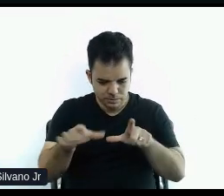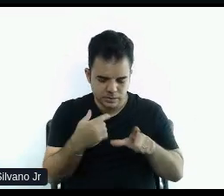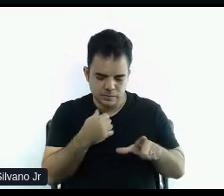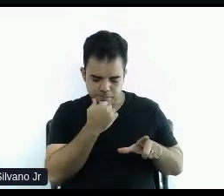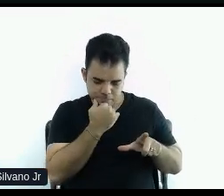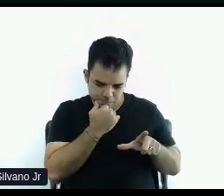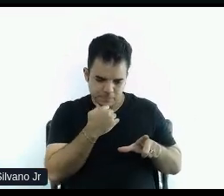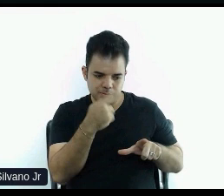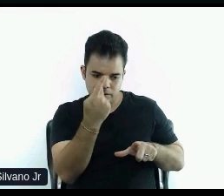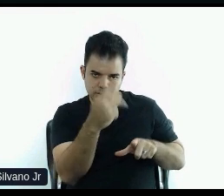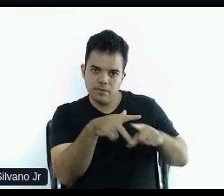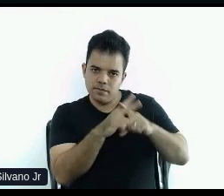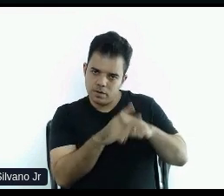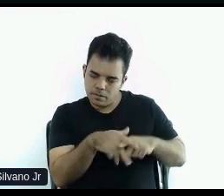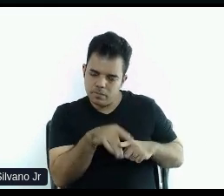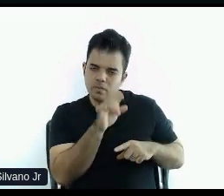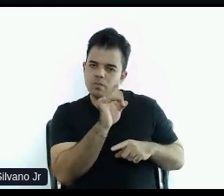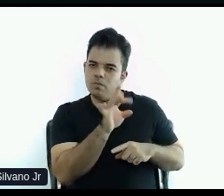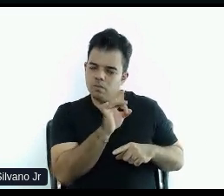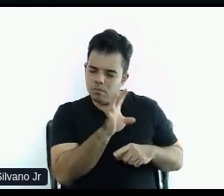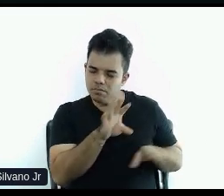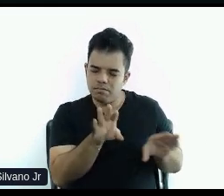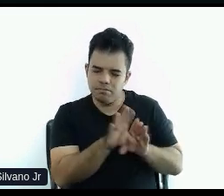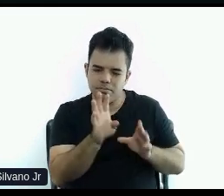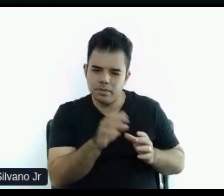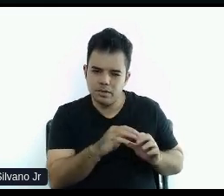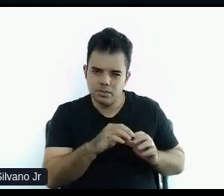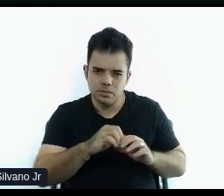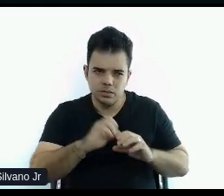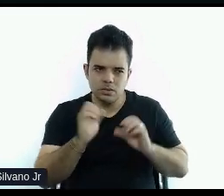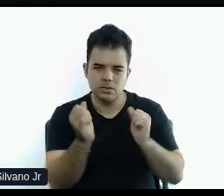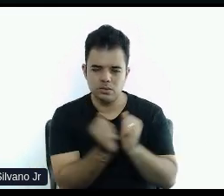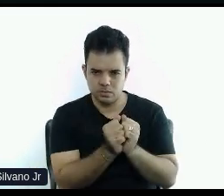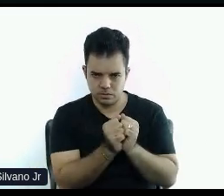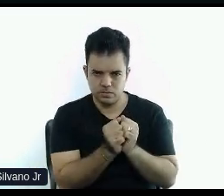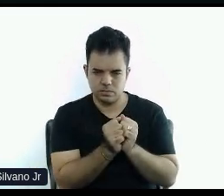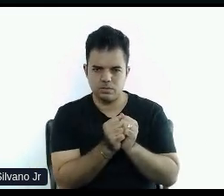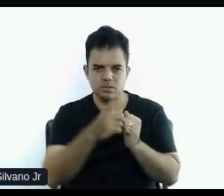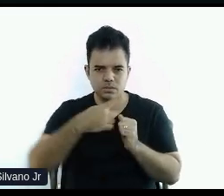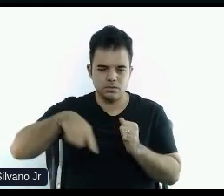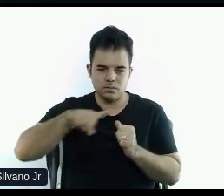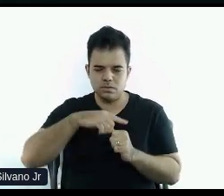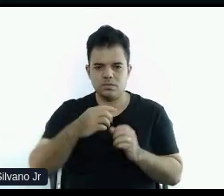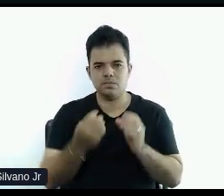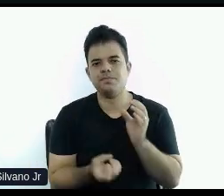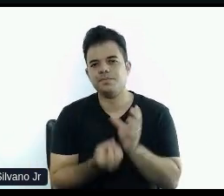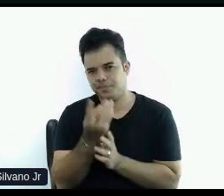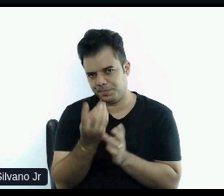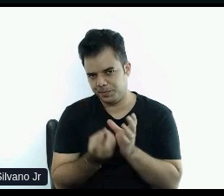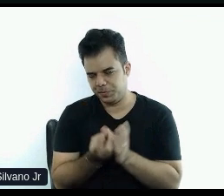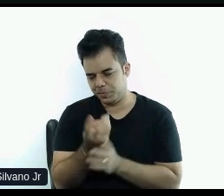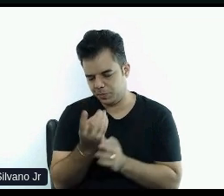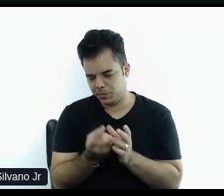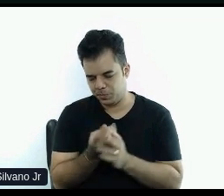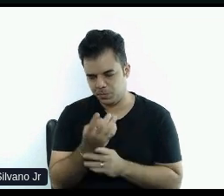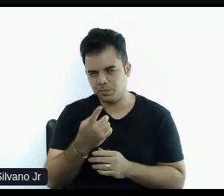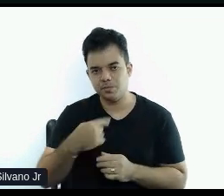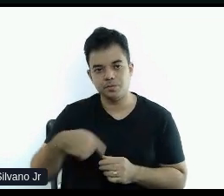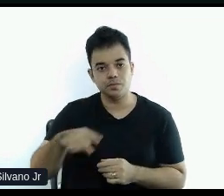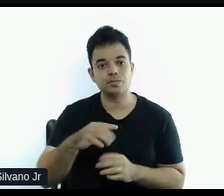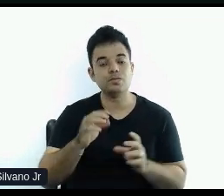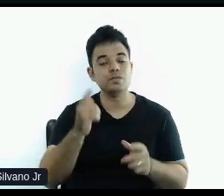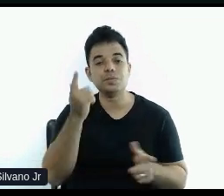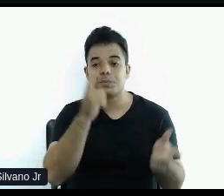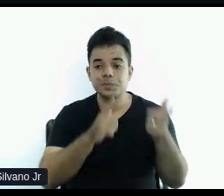automatizadas pelo conjunto, pelo modelo que a gente construiu para validação, a gente consolidou e